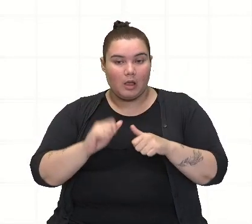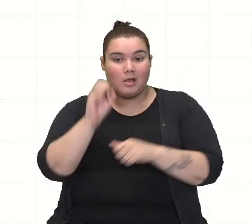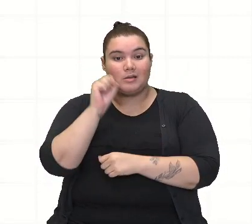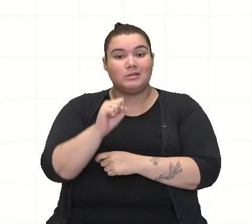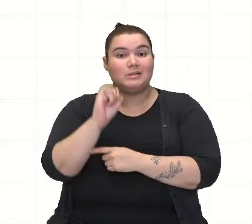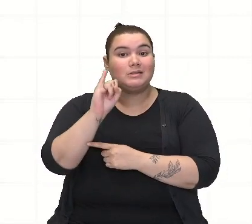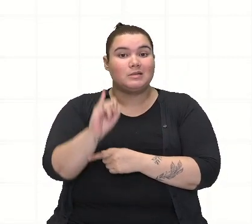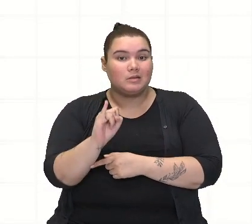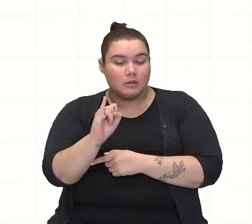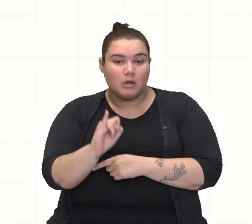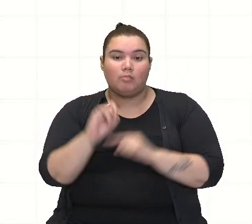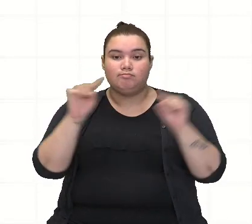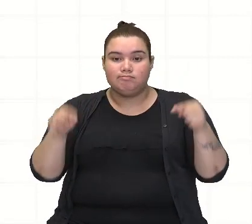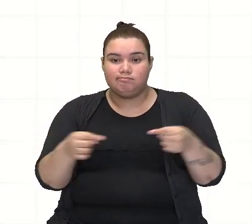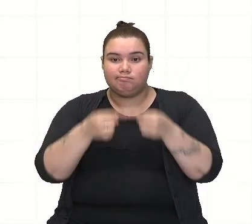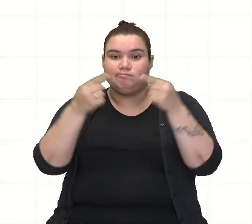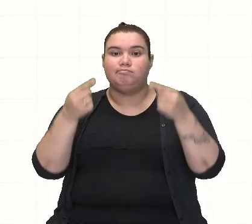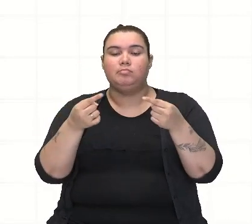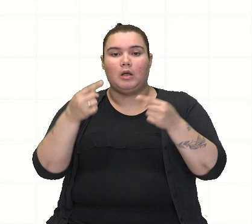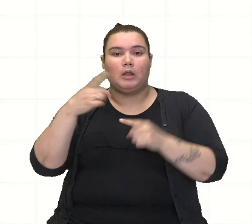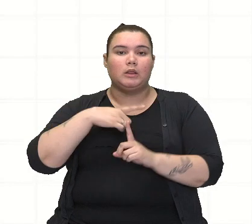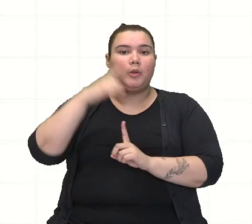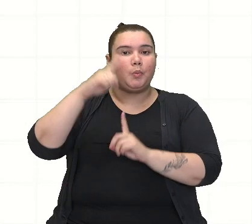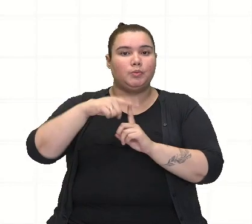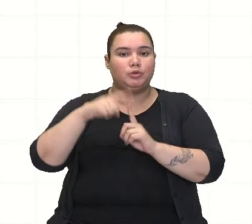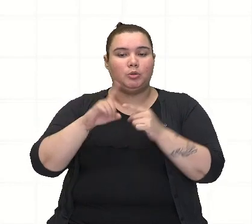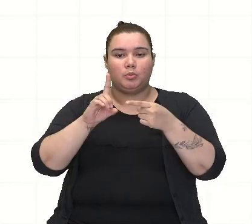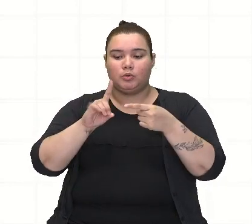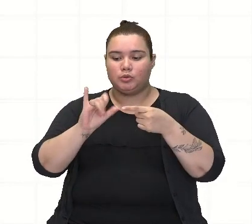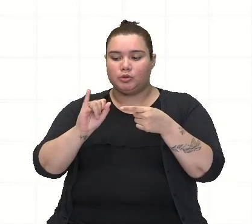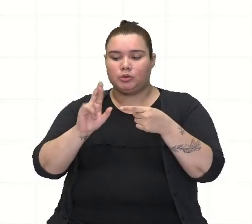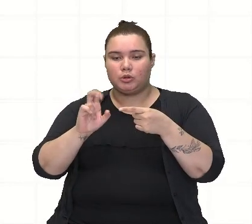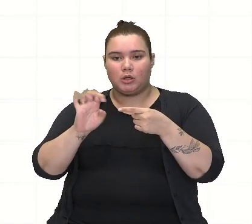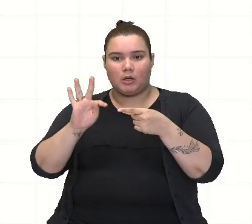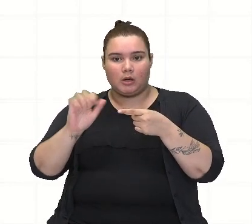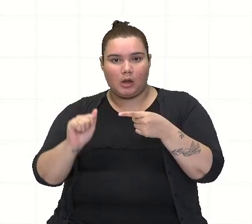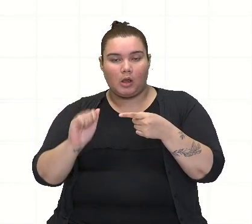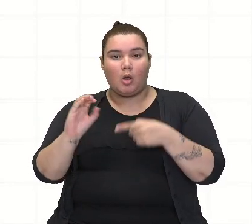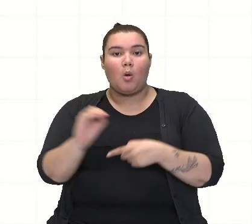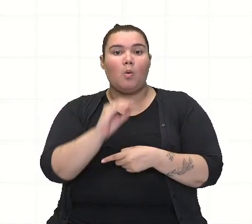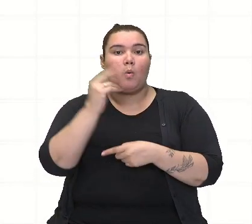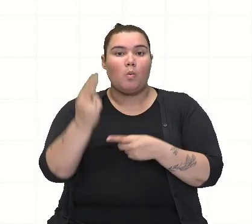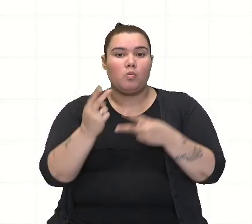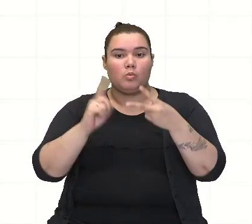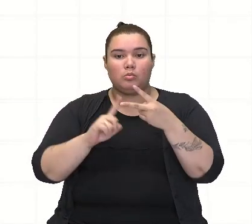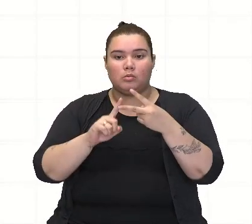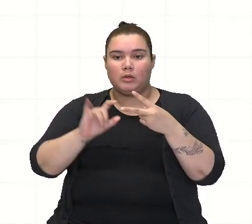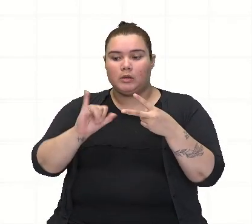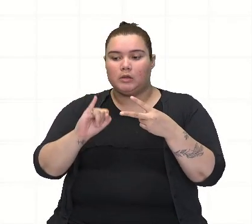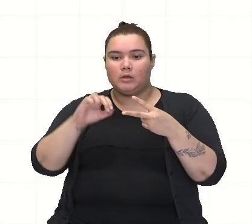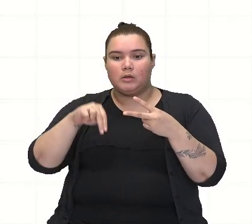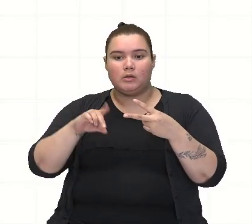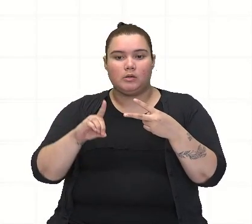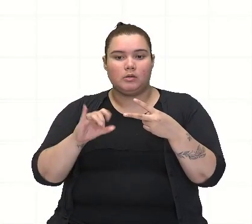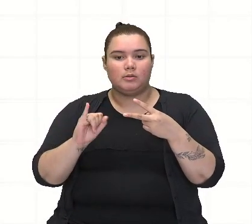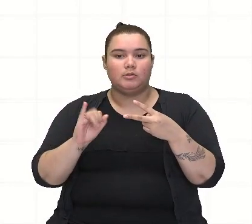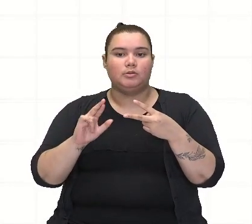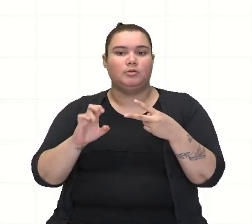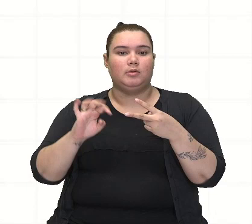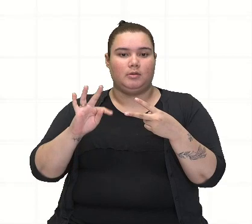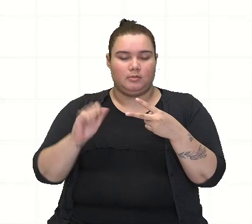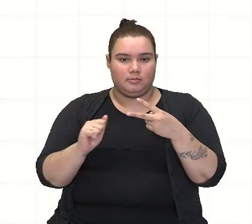se essa proporcionalidade é direta ou indireta, especialmente